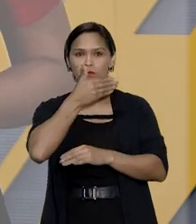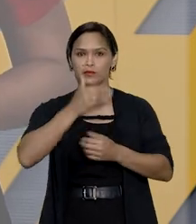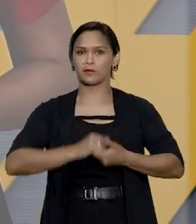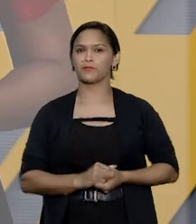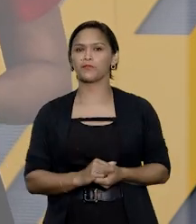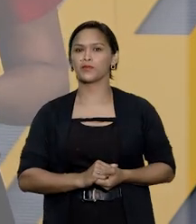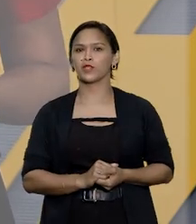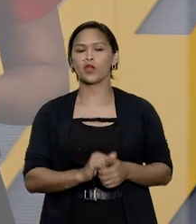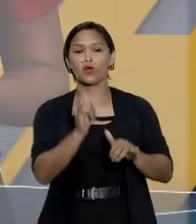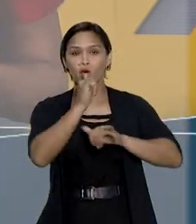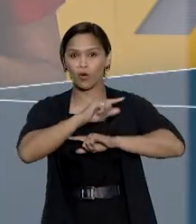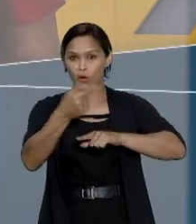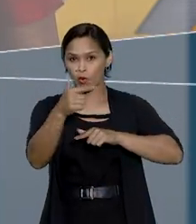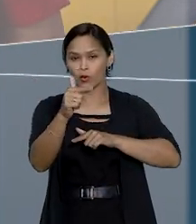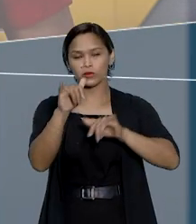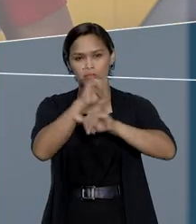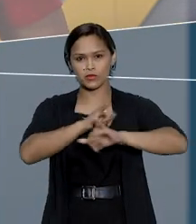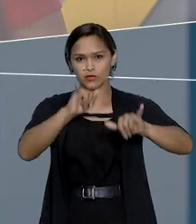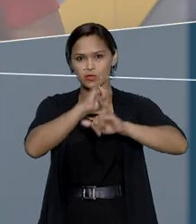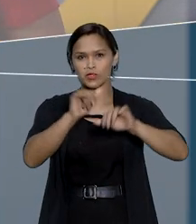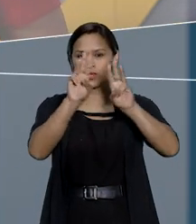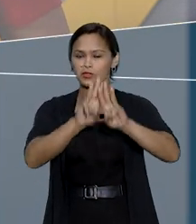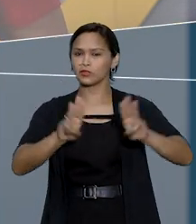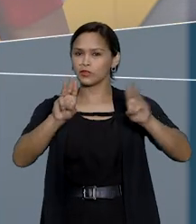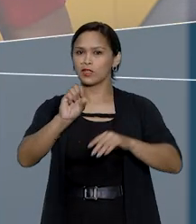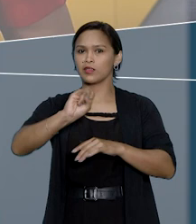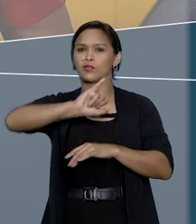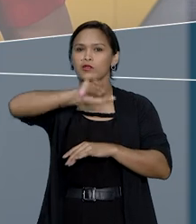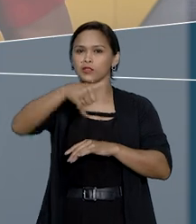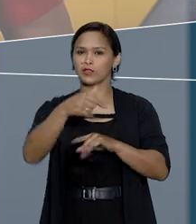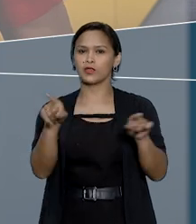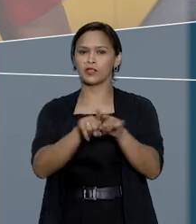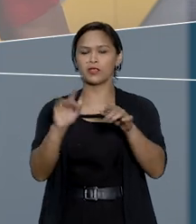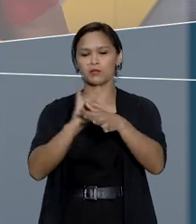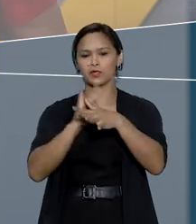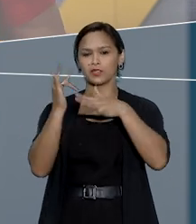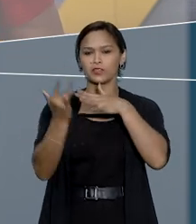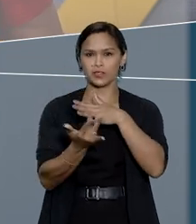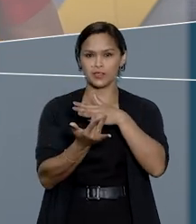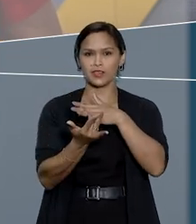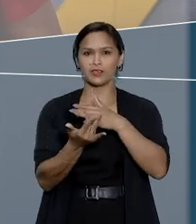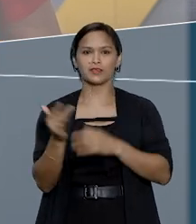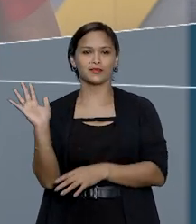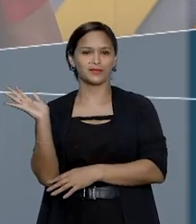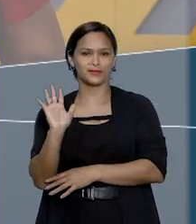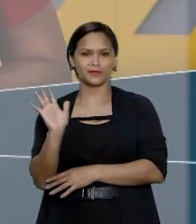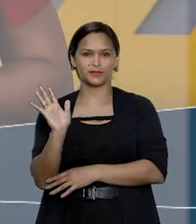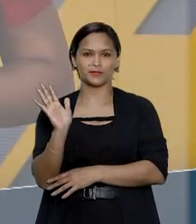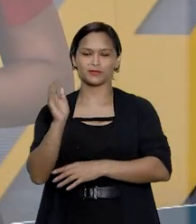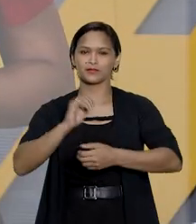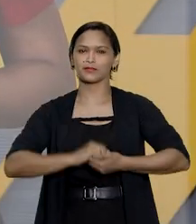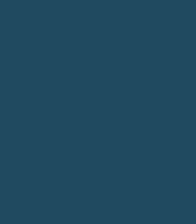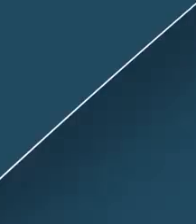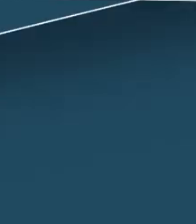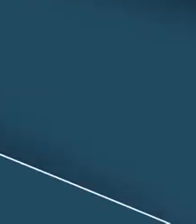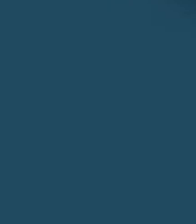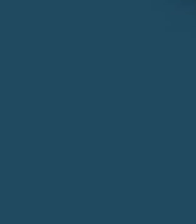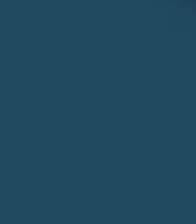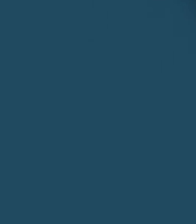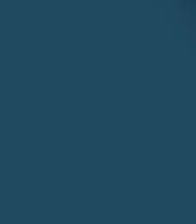provas. Você confere outras notícias no site do STJ e nas nossas redes sociais. Até a próxima!